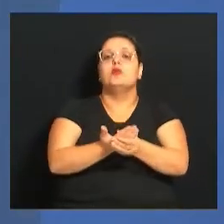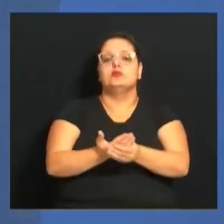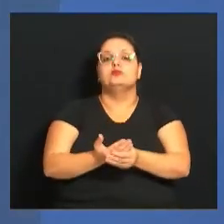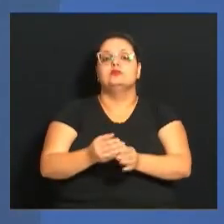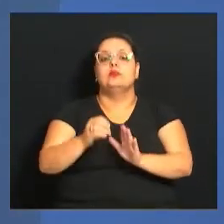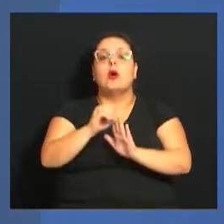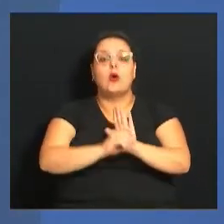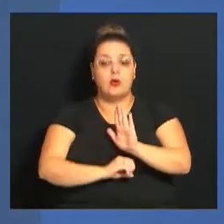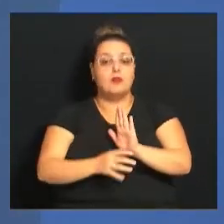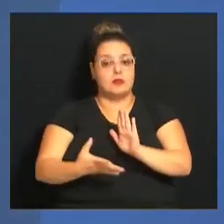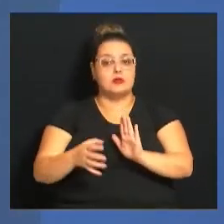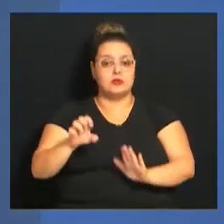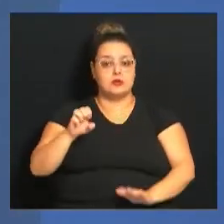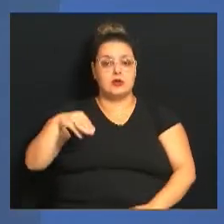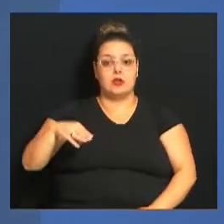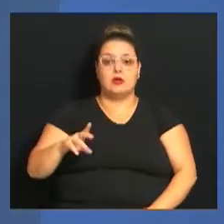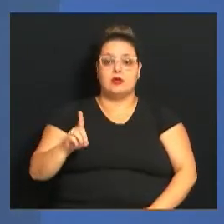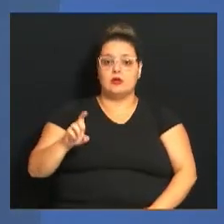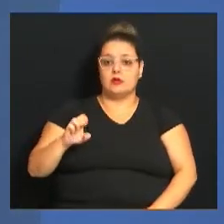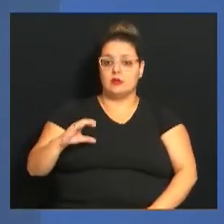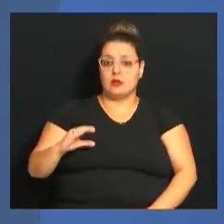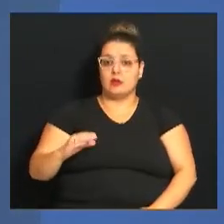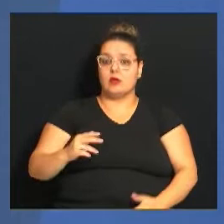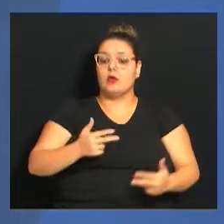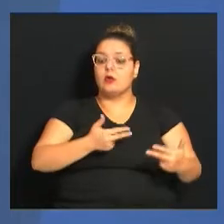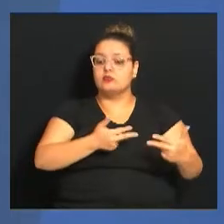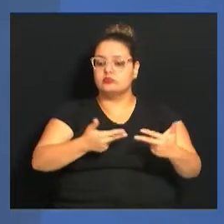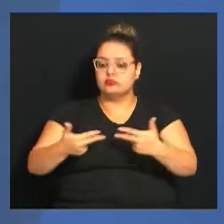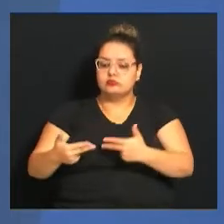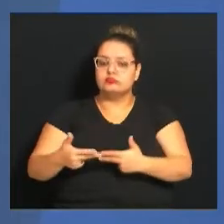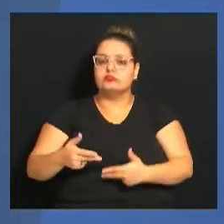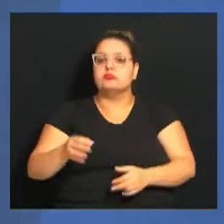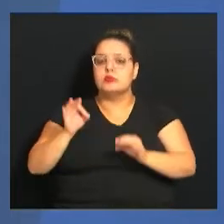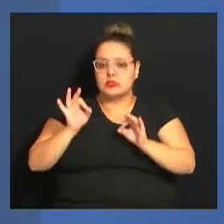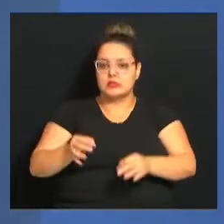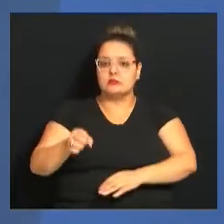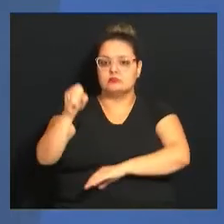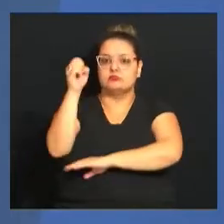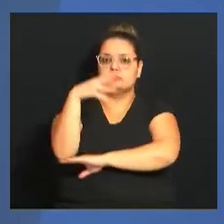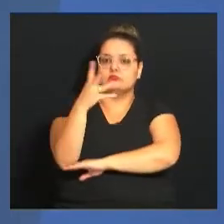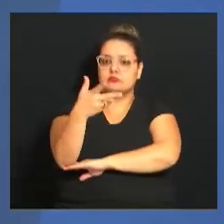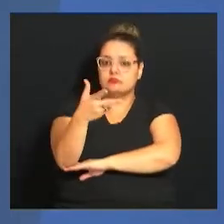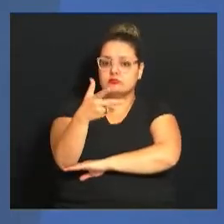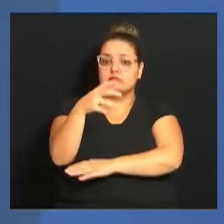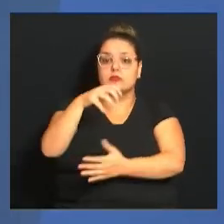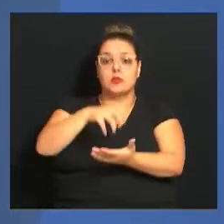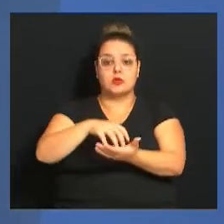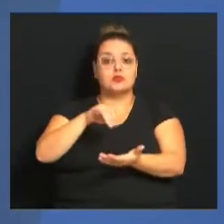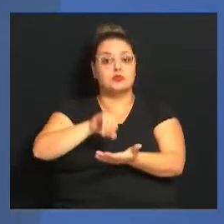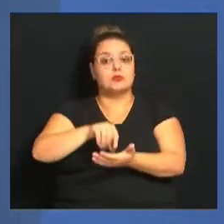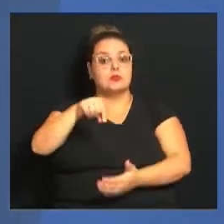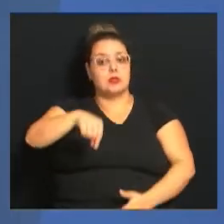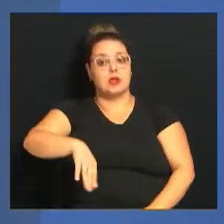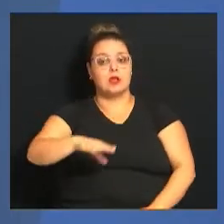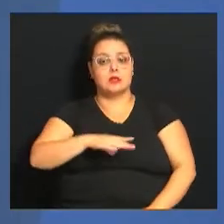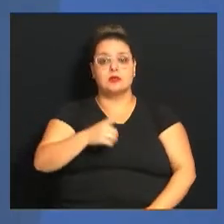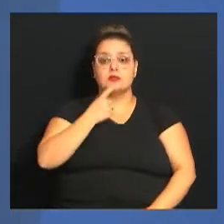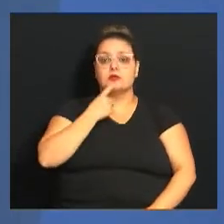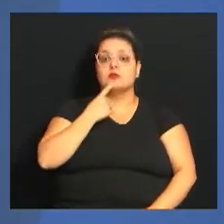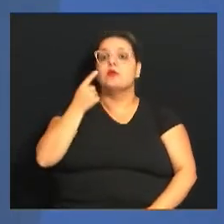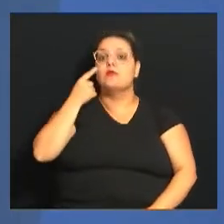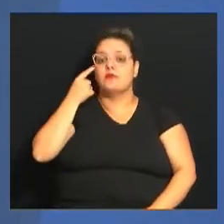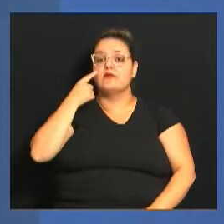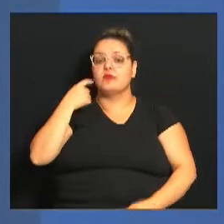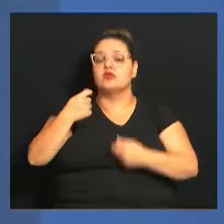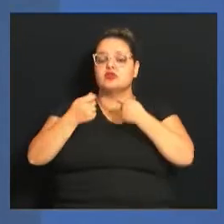INDEC que estabeleça um padrão de limite de velocidade nas vias centrais aqui de Campinas. Confira a